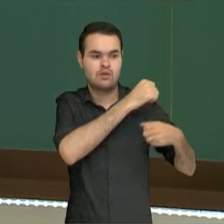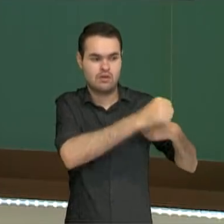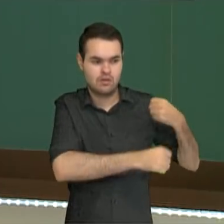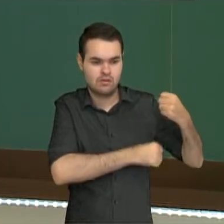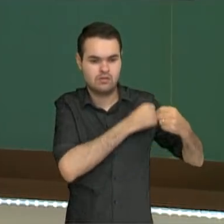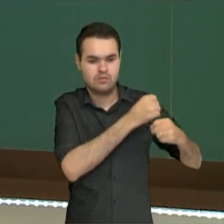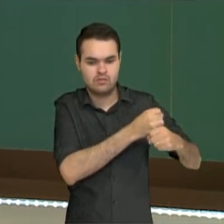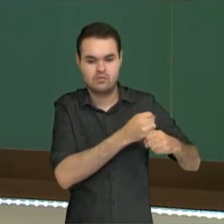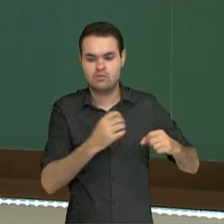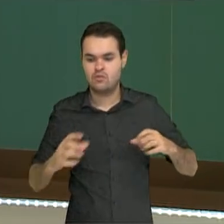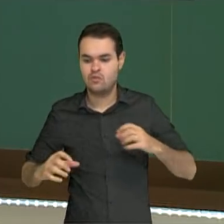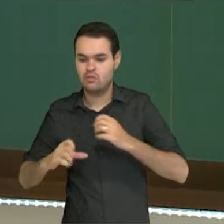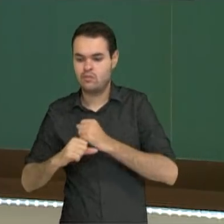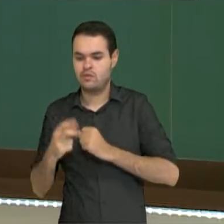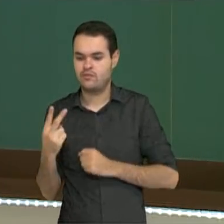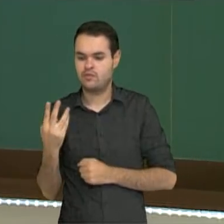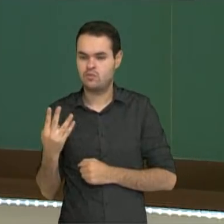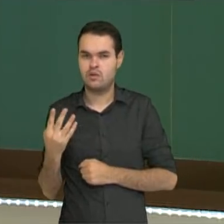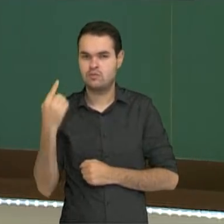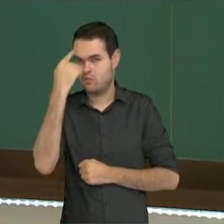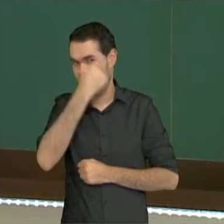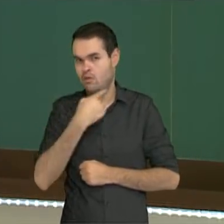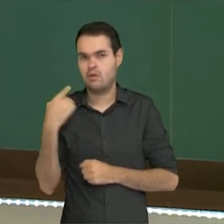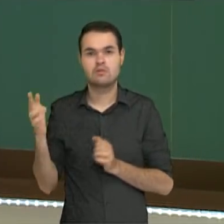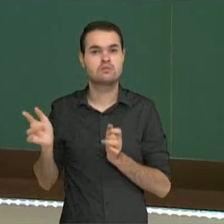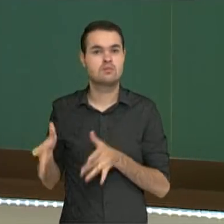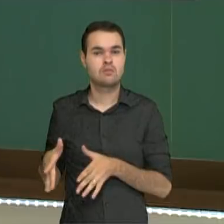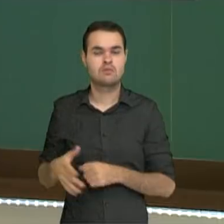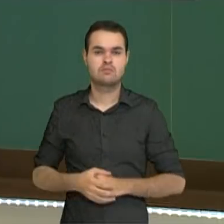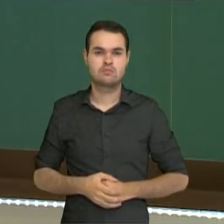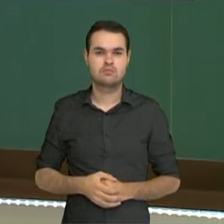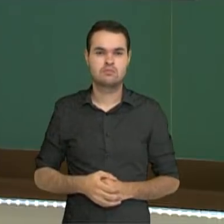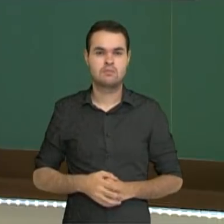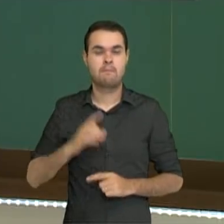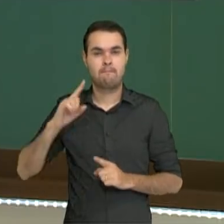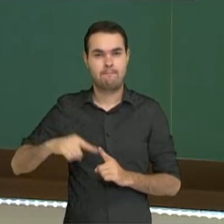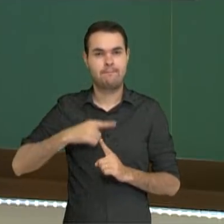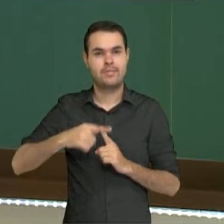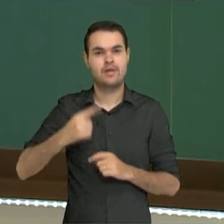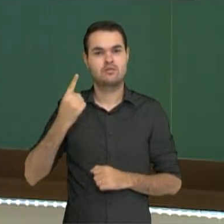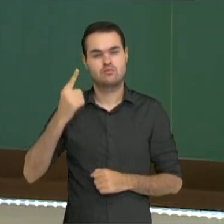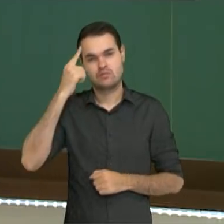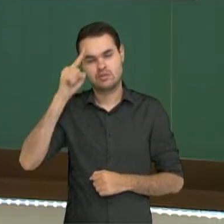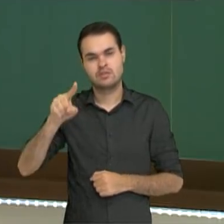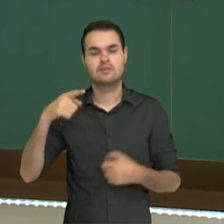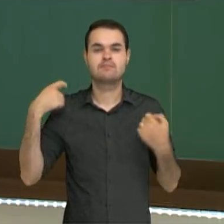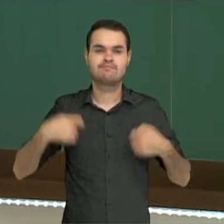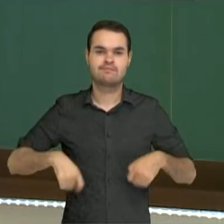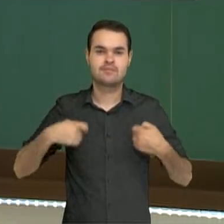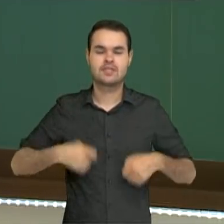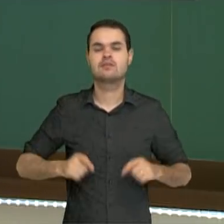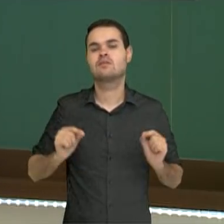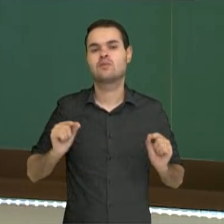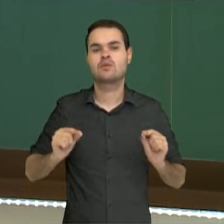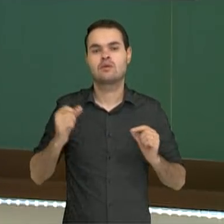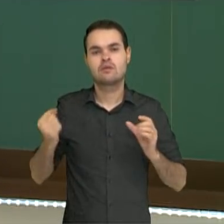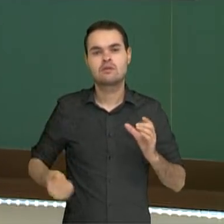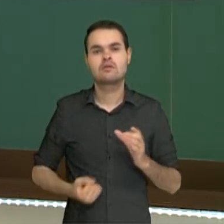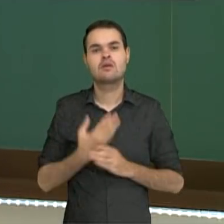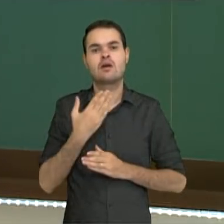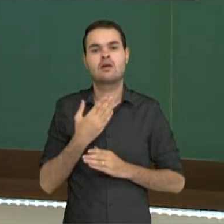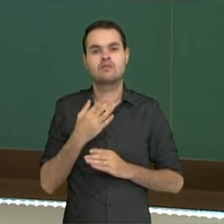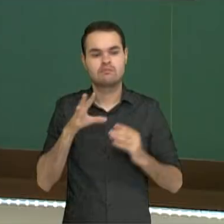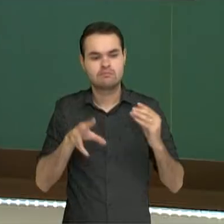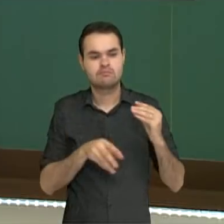um total de 24 horas sobrando, ou seja, mais um dia. Aí é preciso criar um dia lá